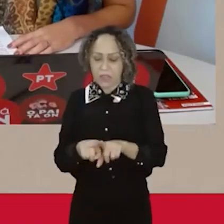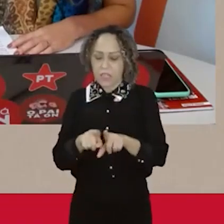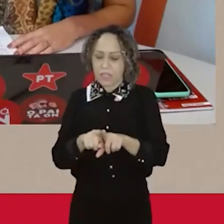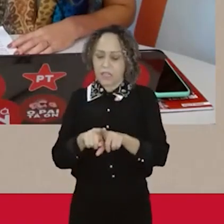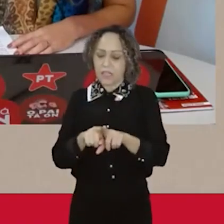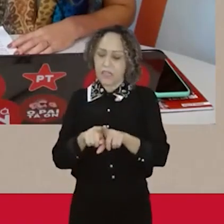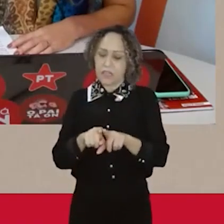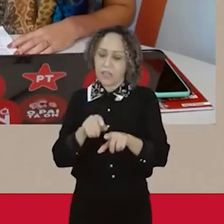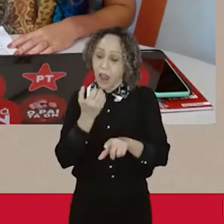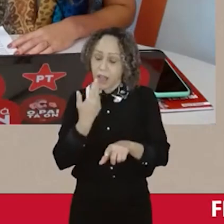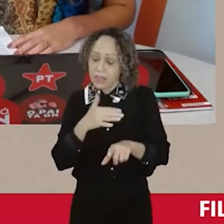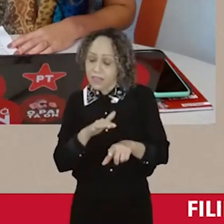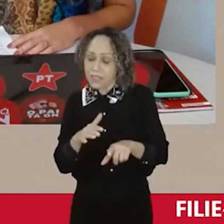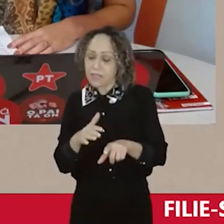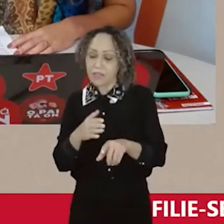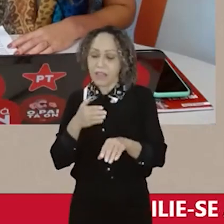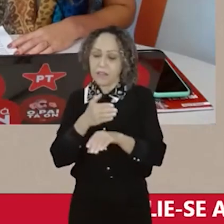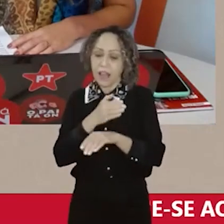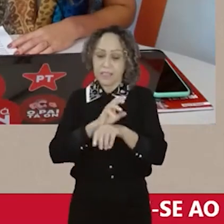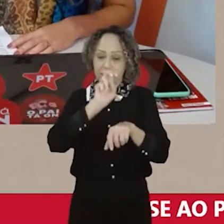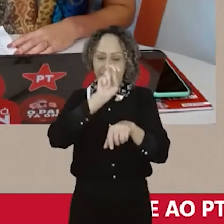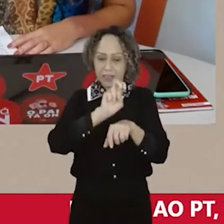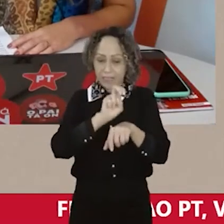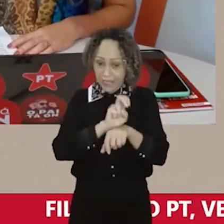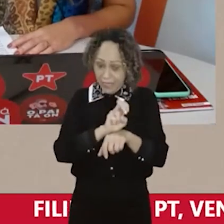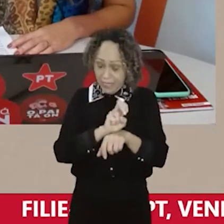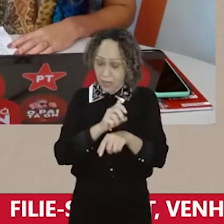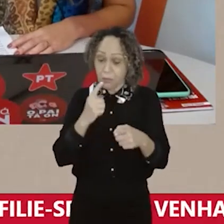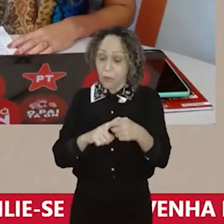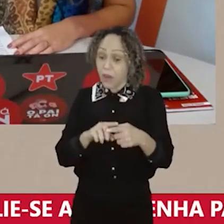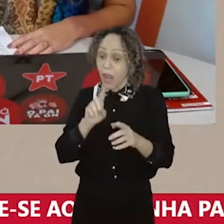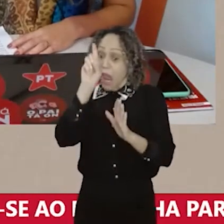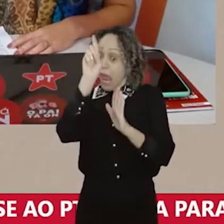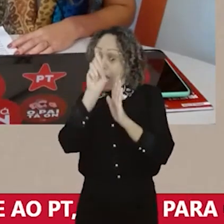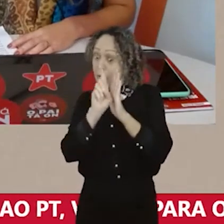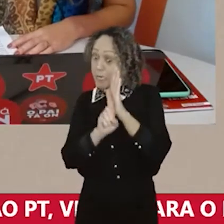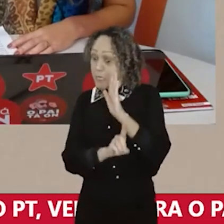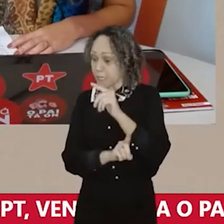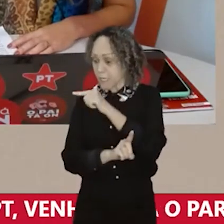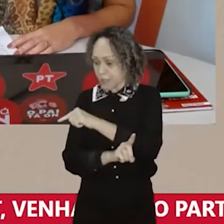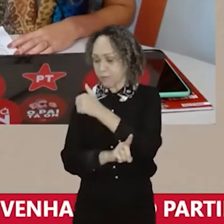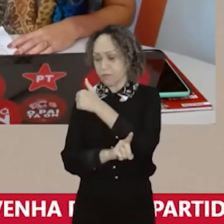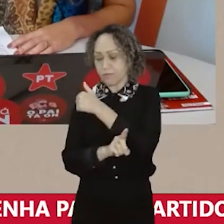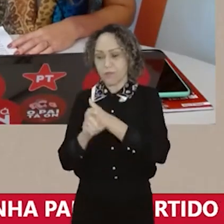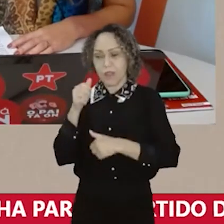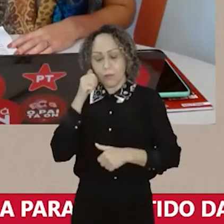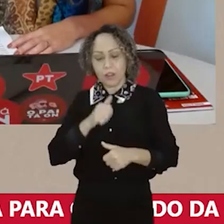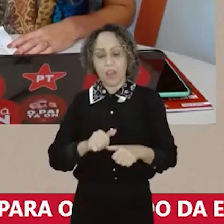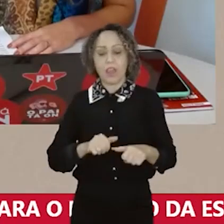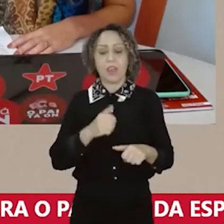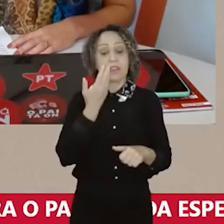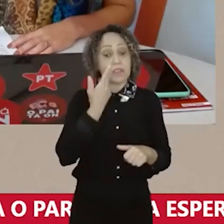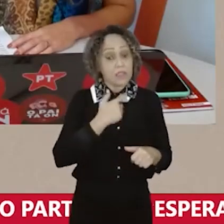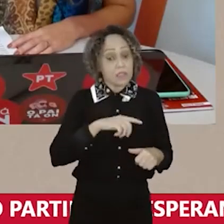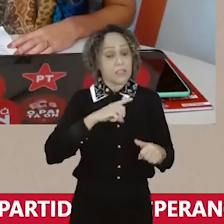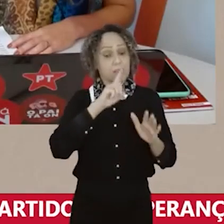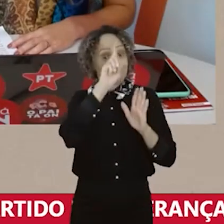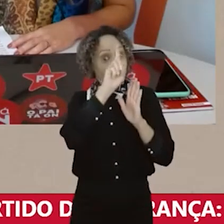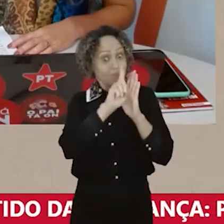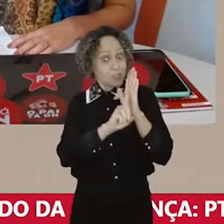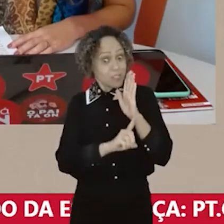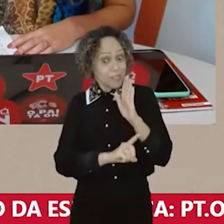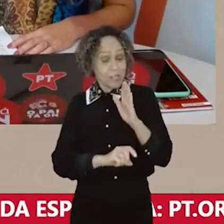isso é direito da criança, não é só direito da mulher, é direito da criança. A criança tem direito à educação infantil